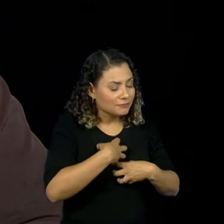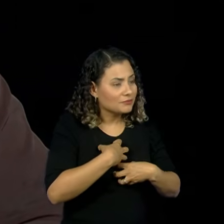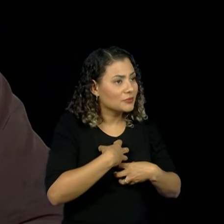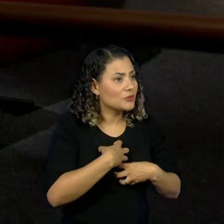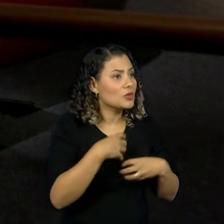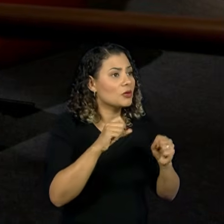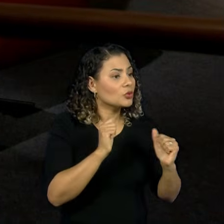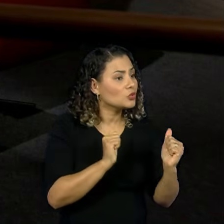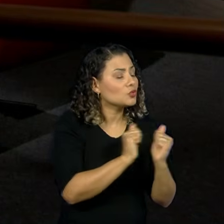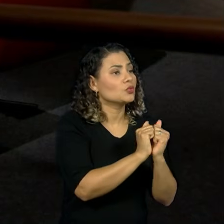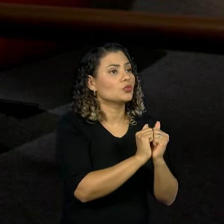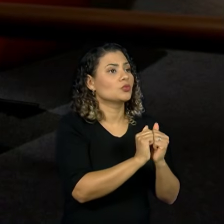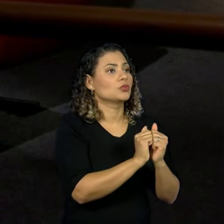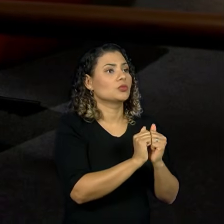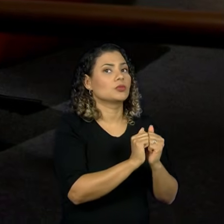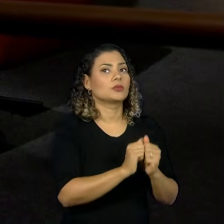momento?